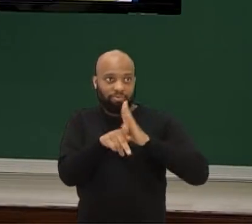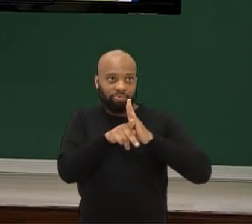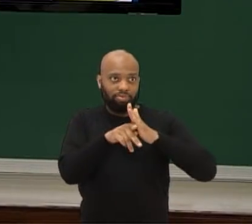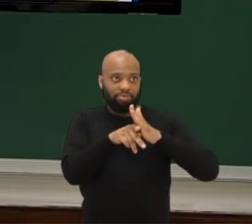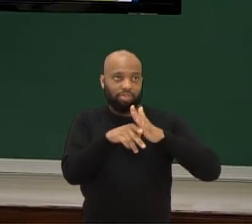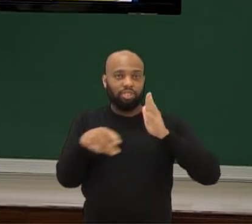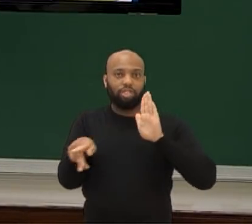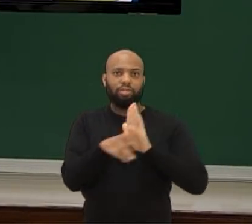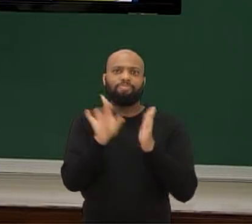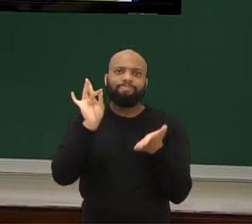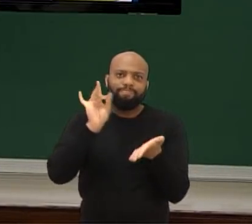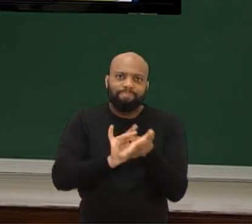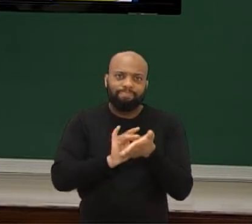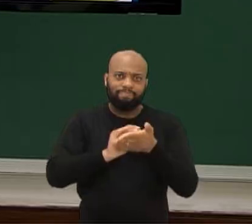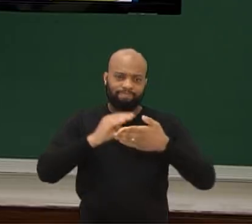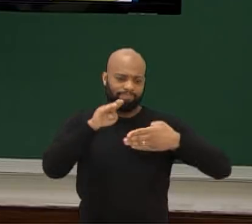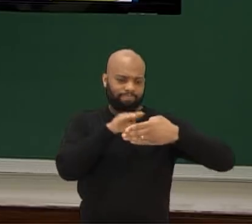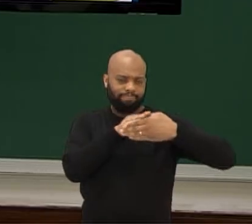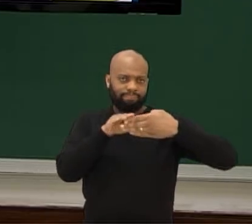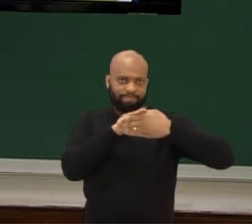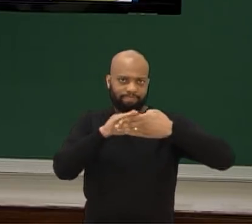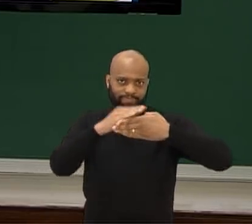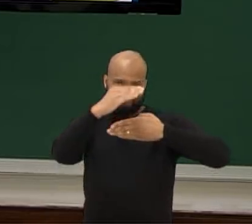parte original, que é a de baixo,